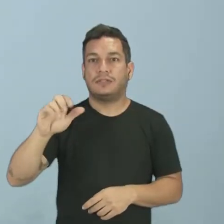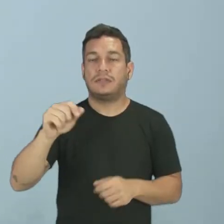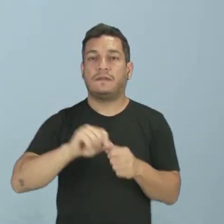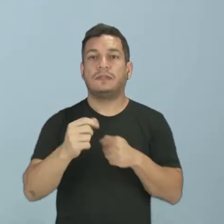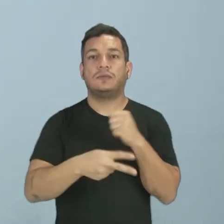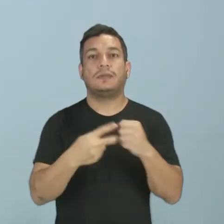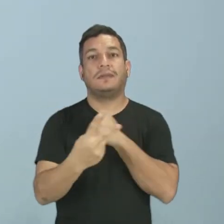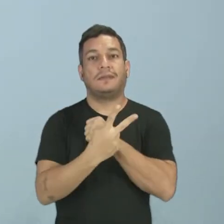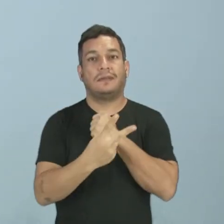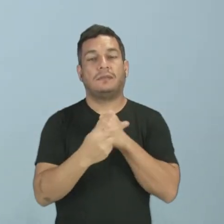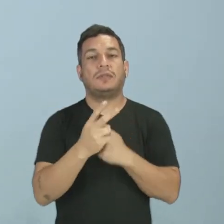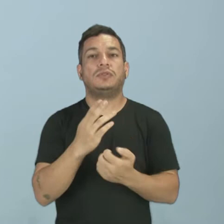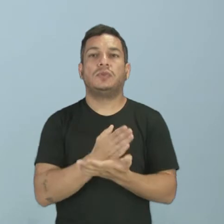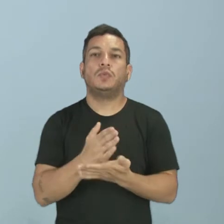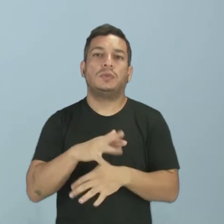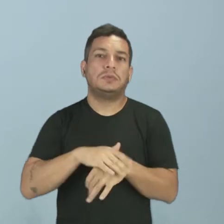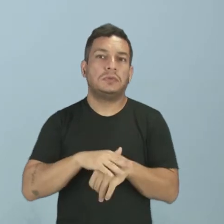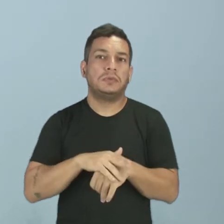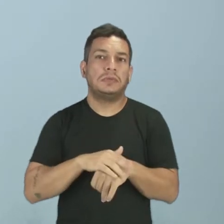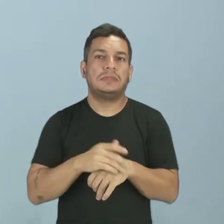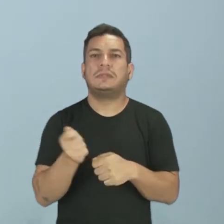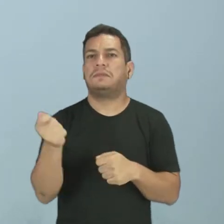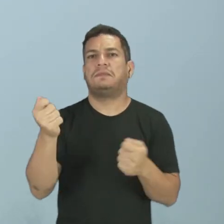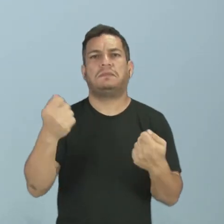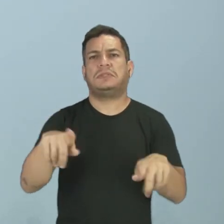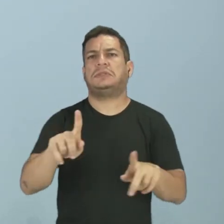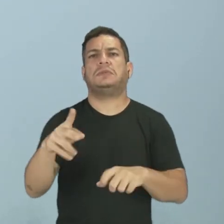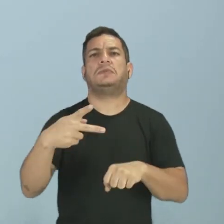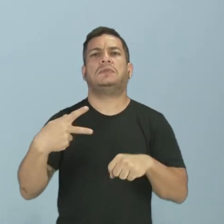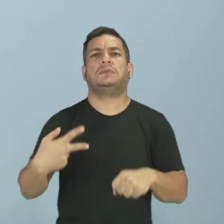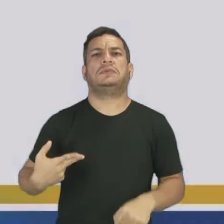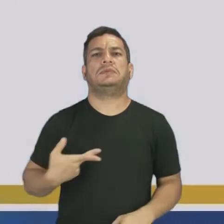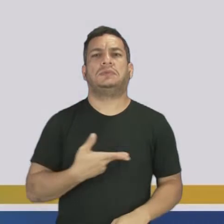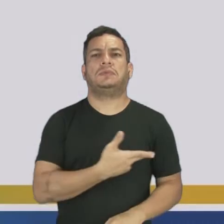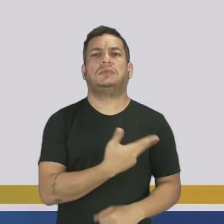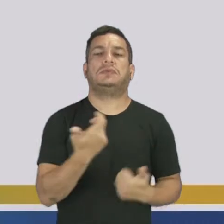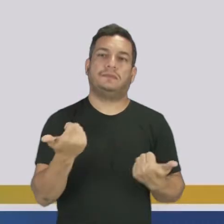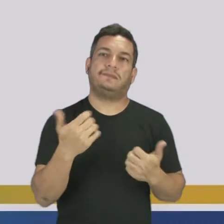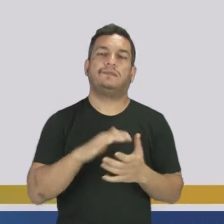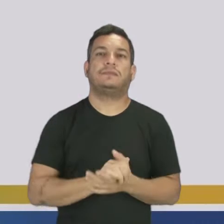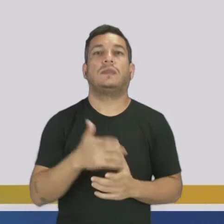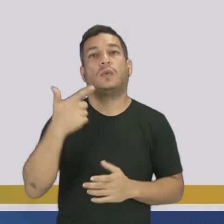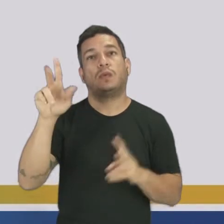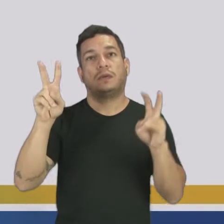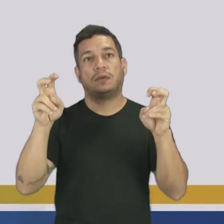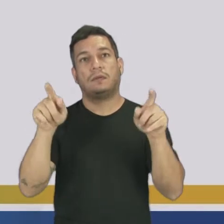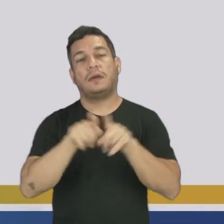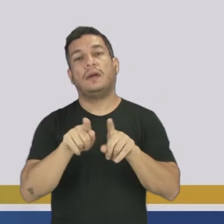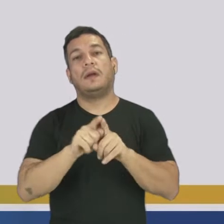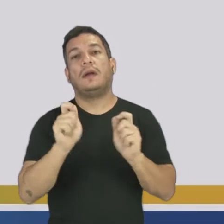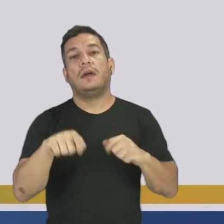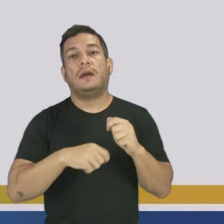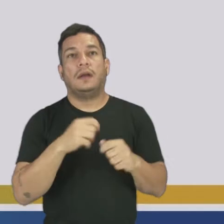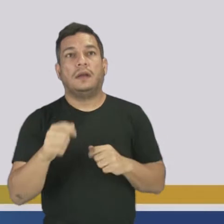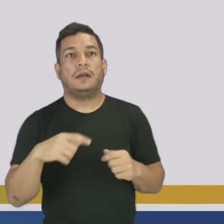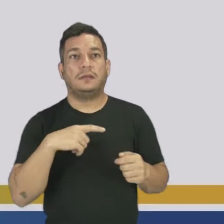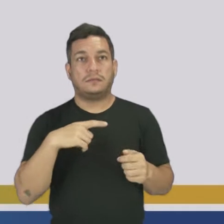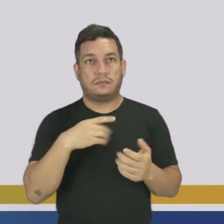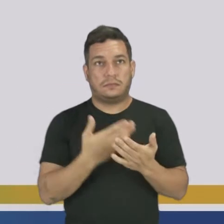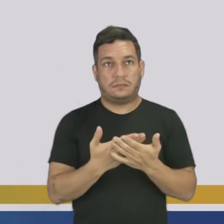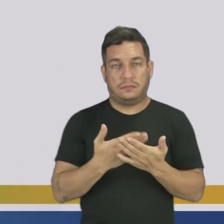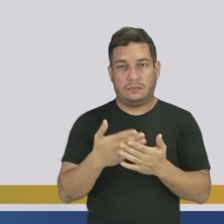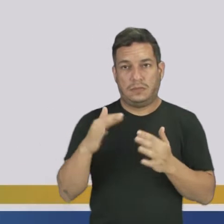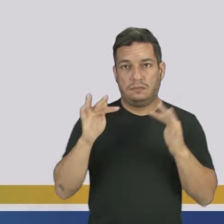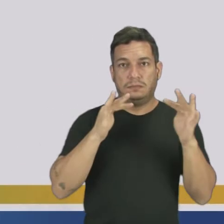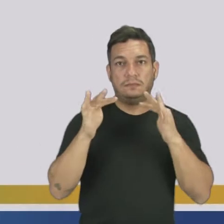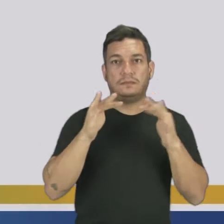algumas doenças, sem a necessidade de fazer cirurgias. Uma outra área em que se pode aplicar a física nuclear é, por exemplo,